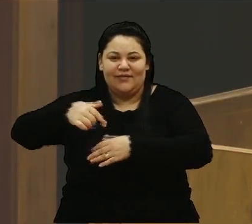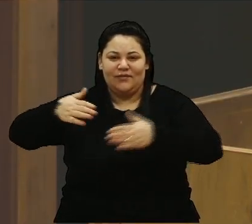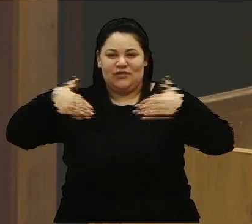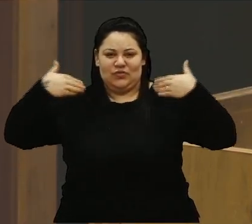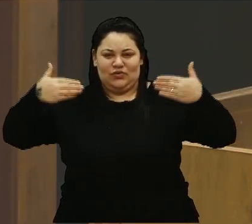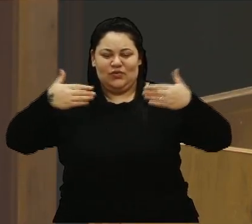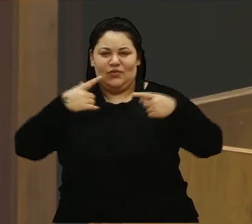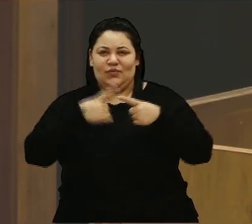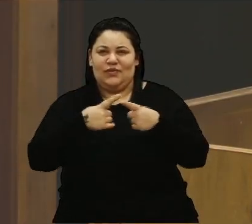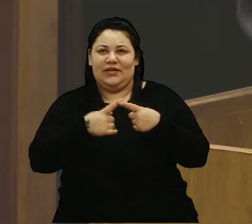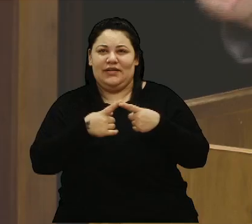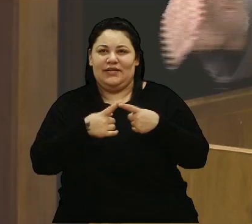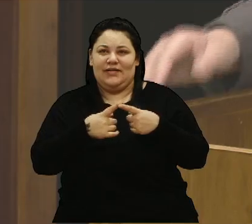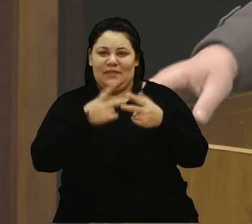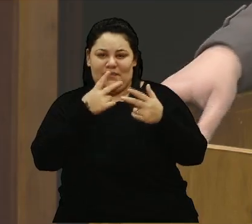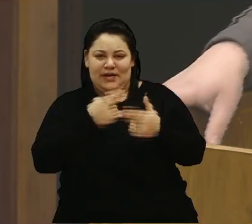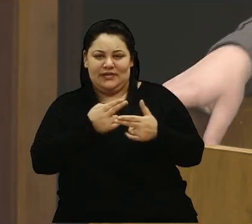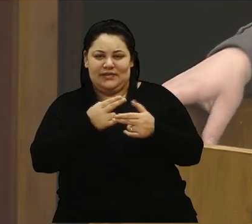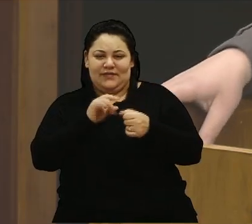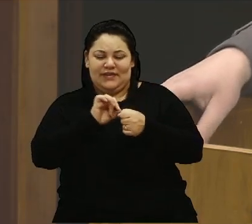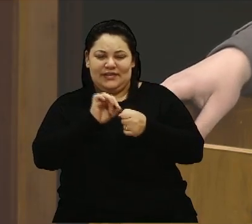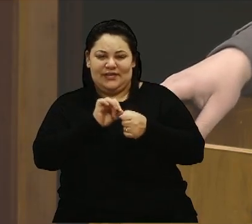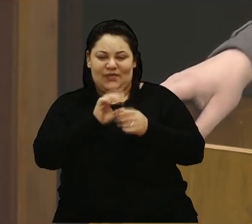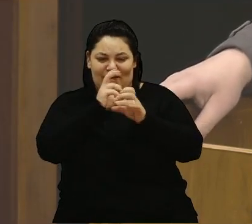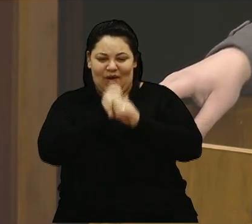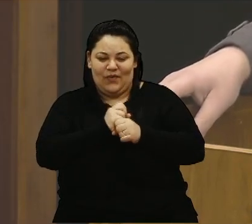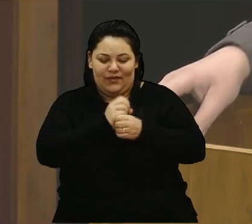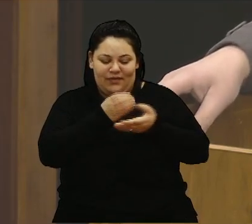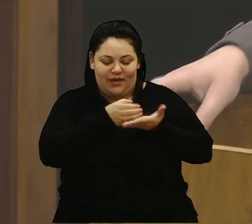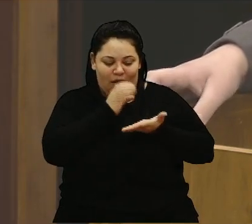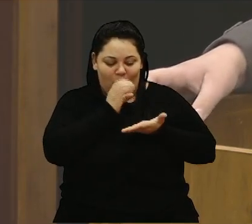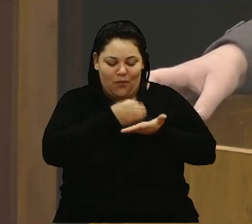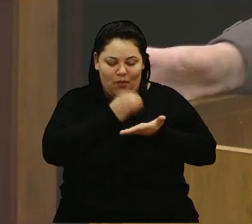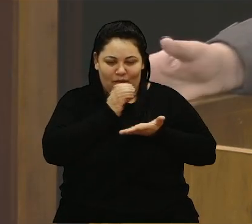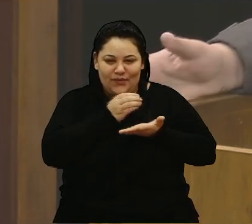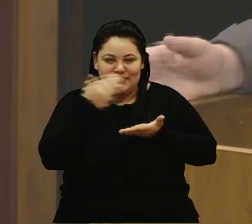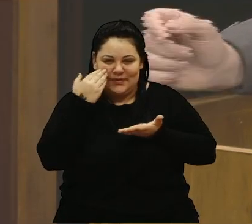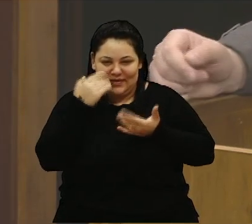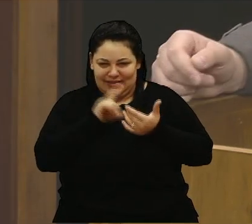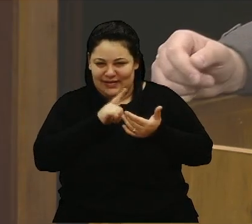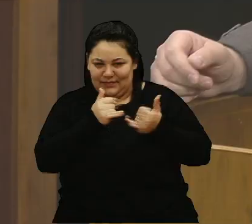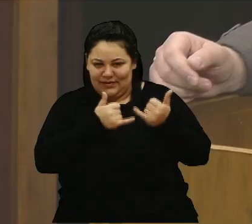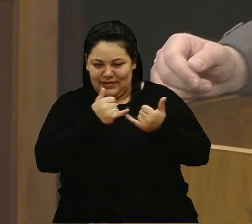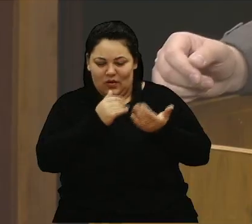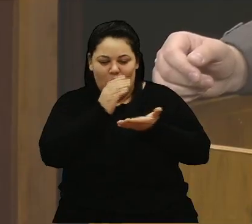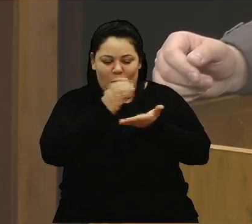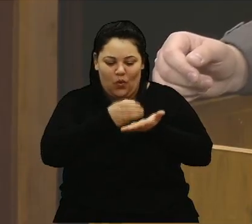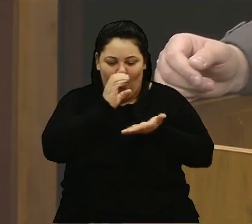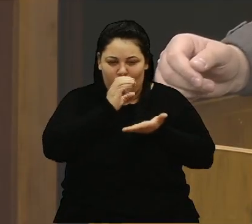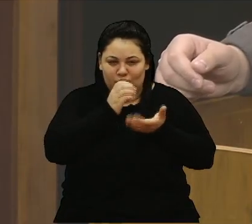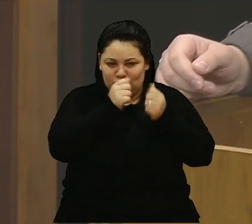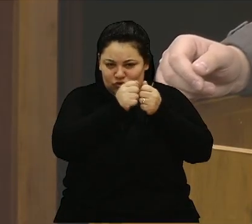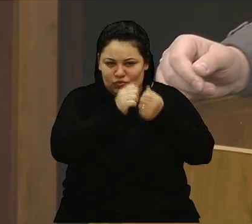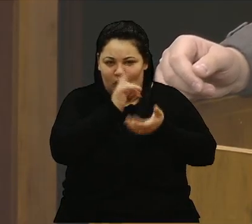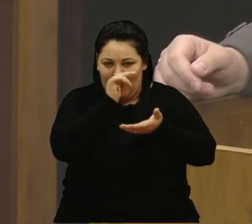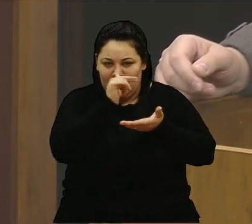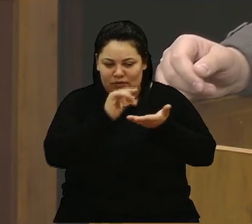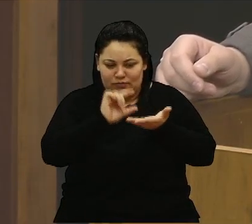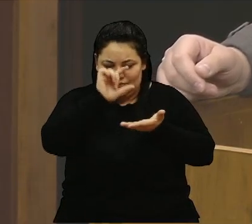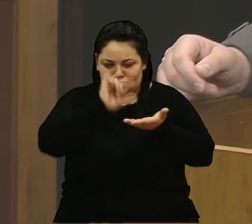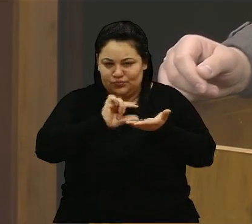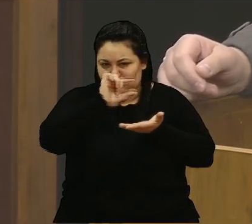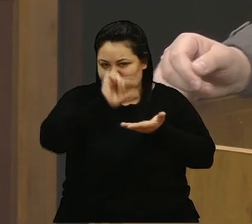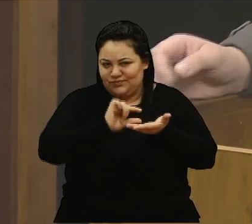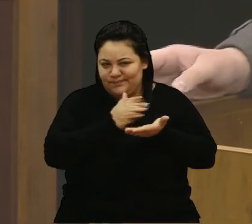uma conta do copo meio vazio, né? Tem gente olhando o copo meio vazio e não o copo meio cheio. Eu penso, e fiz aqui algumas anotações,